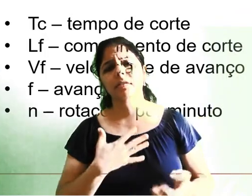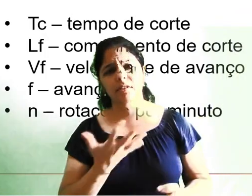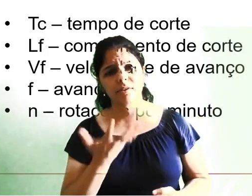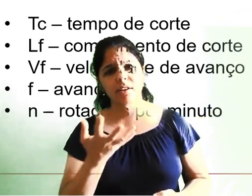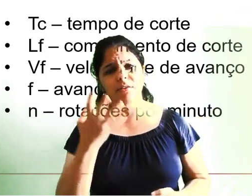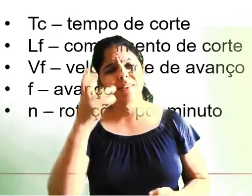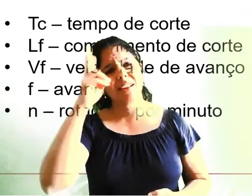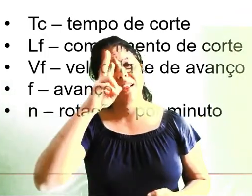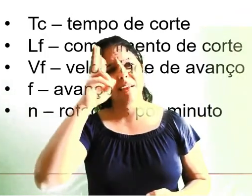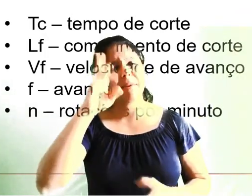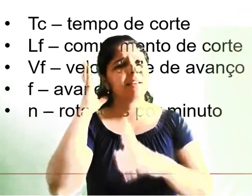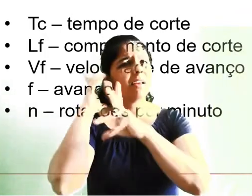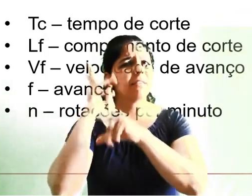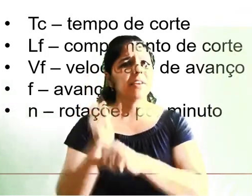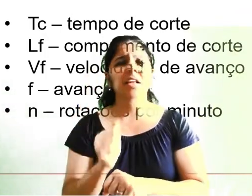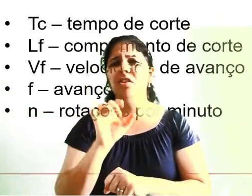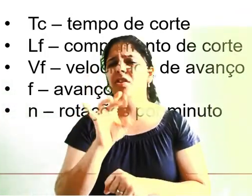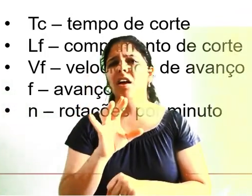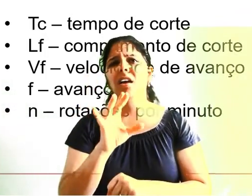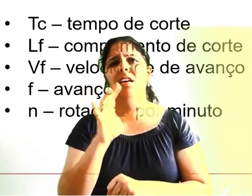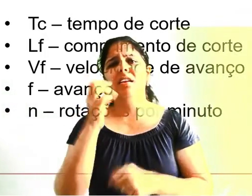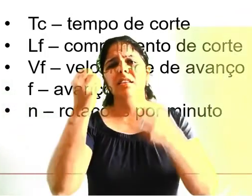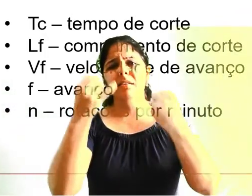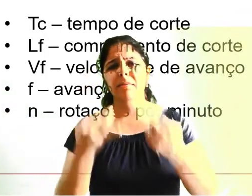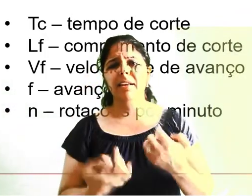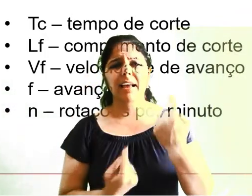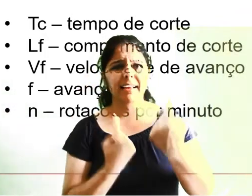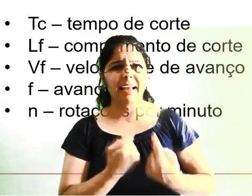sala. Eu gostaria que vocês revisassem, tá? Então eu só vou comentar aqui o que é cada